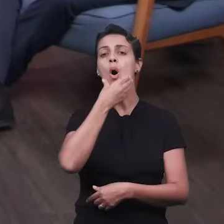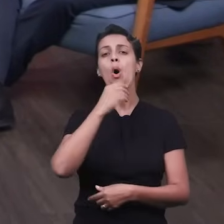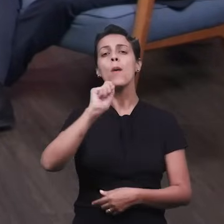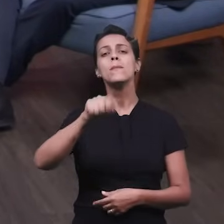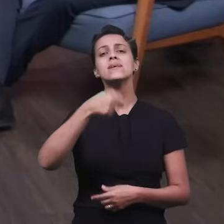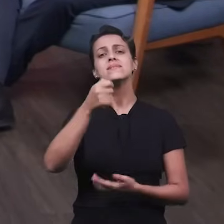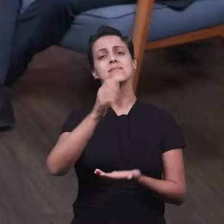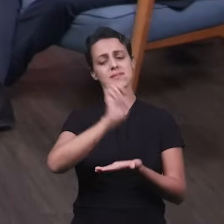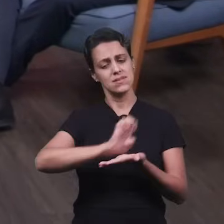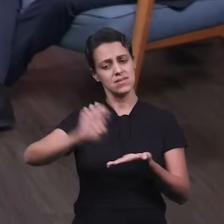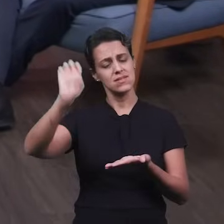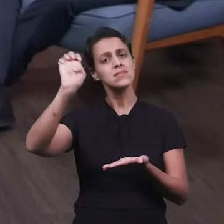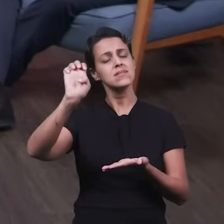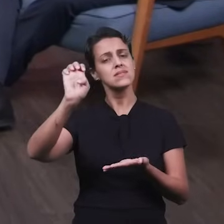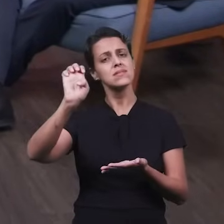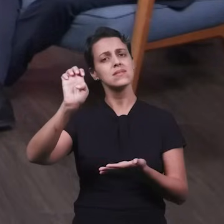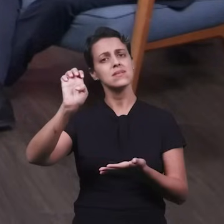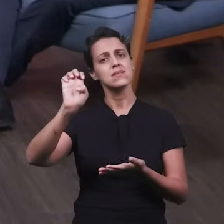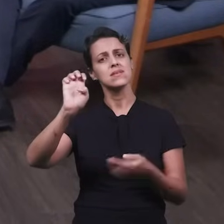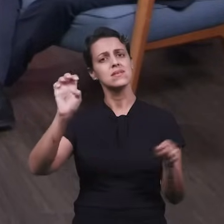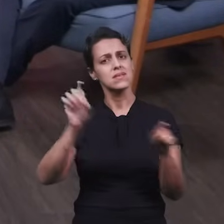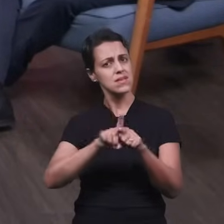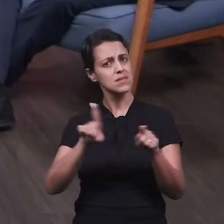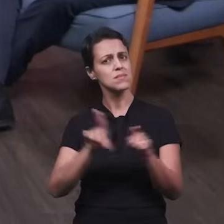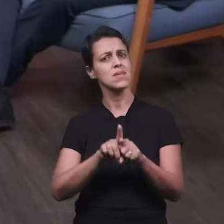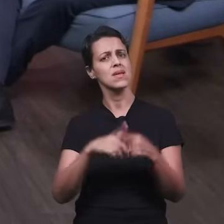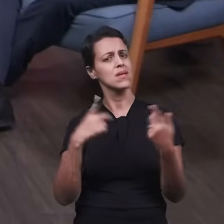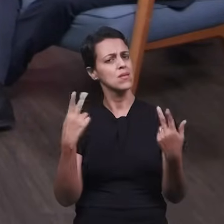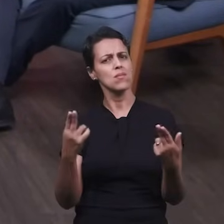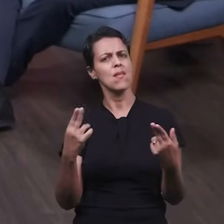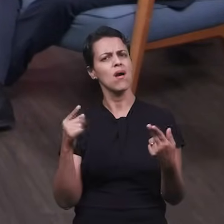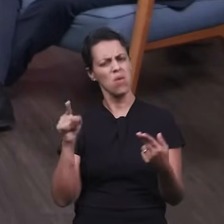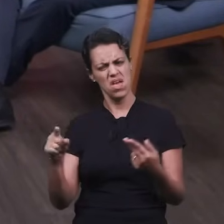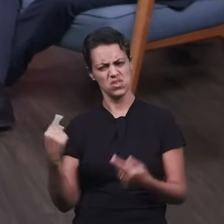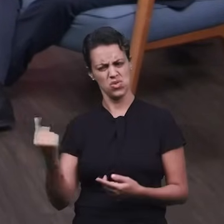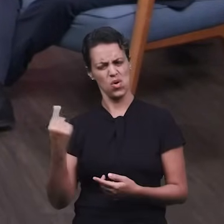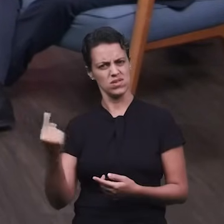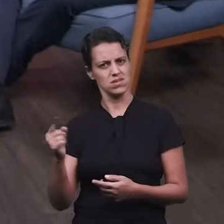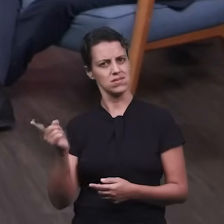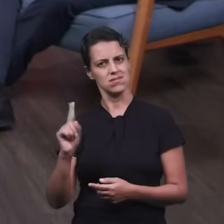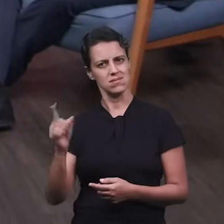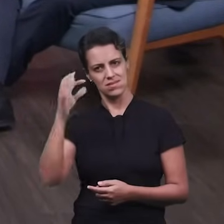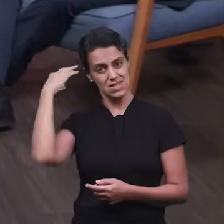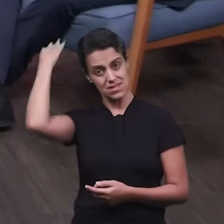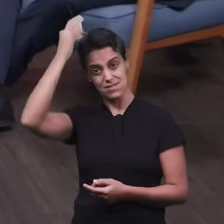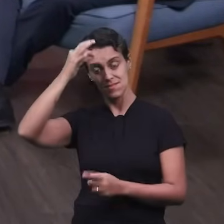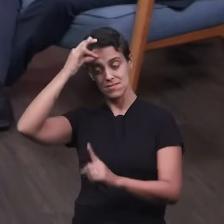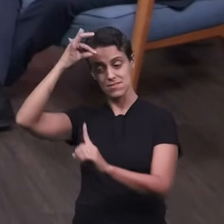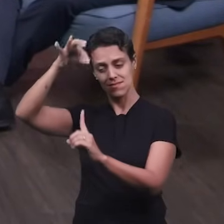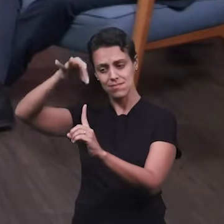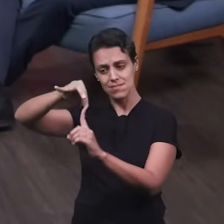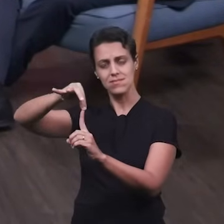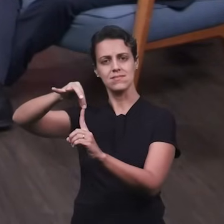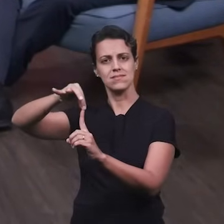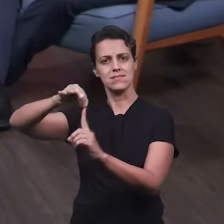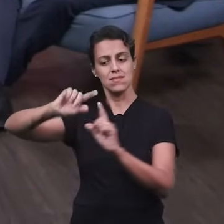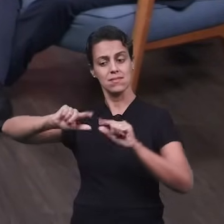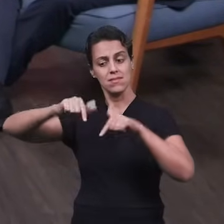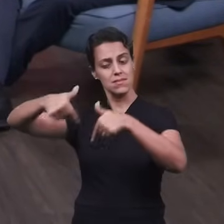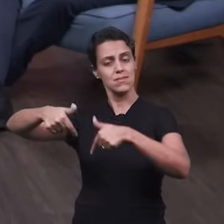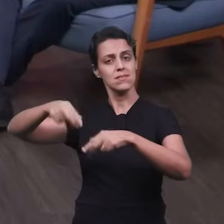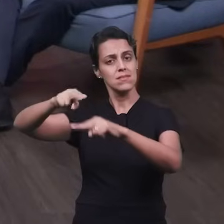Elias. Elias pensou que ele estava sozinho. Não, existe uma obra, o Espírito de Deus está realizando uma obra.